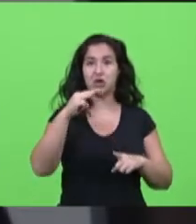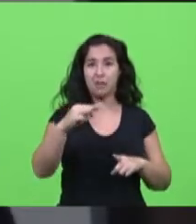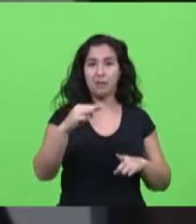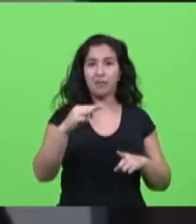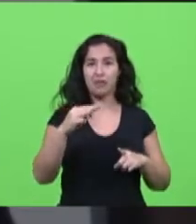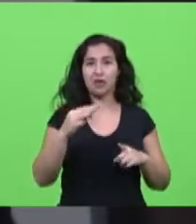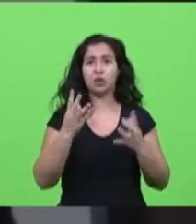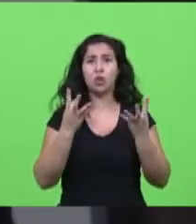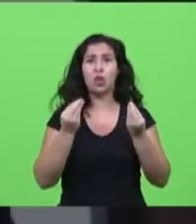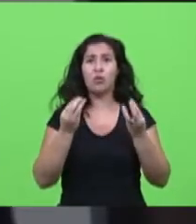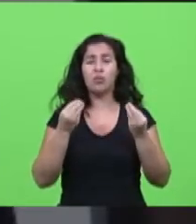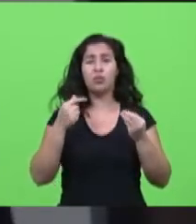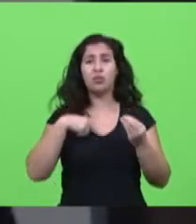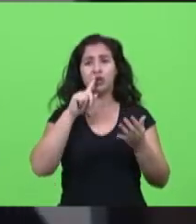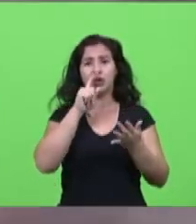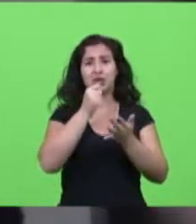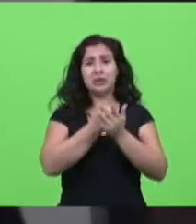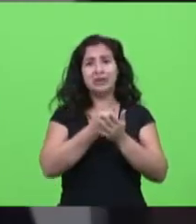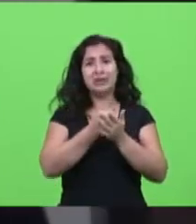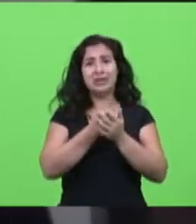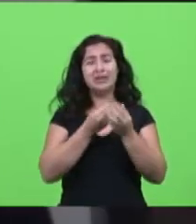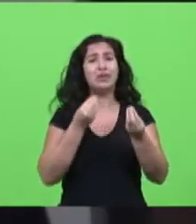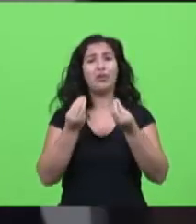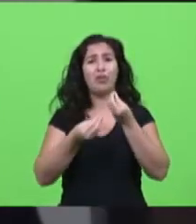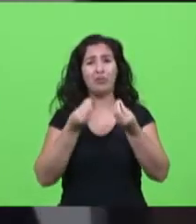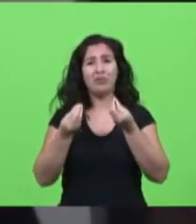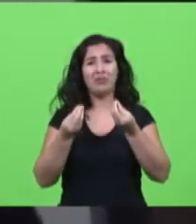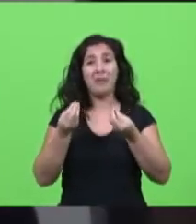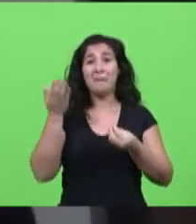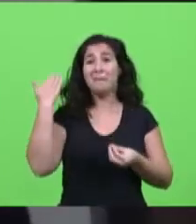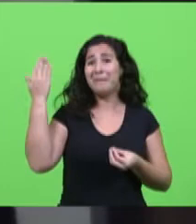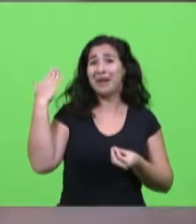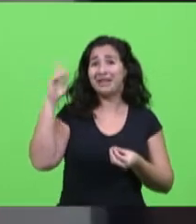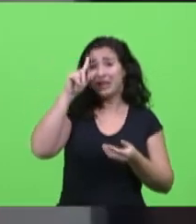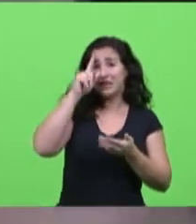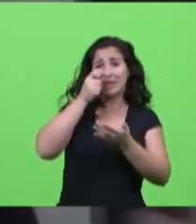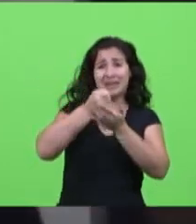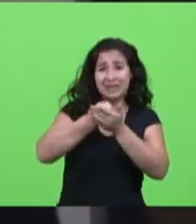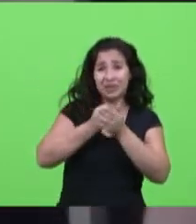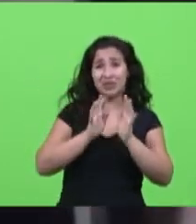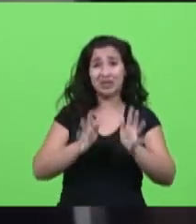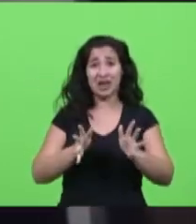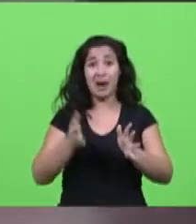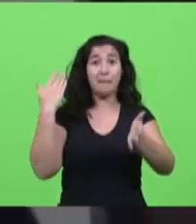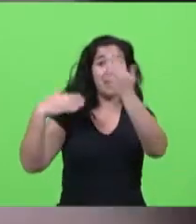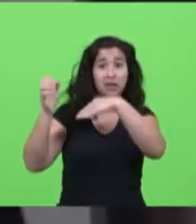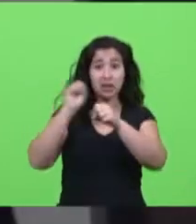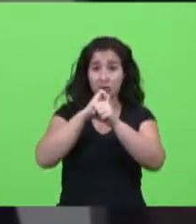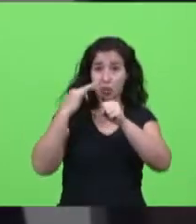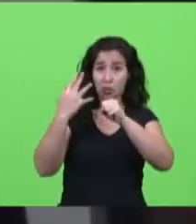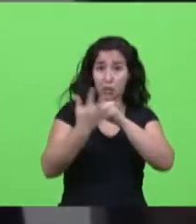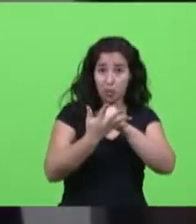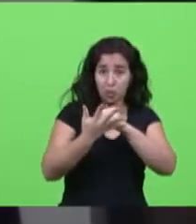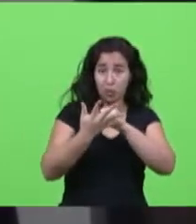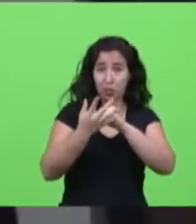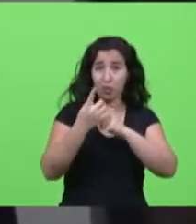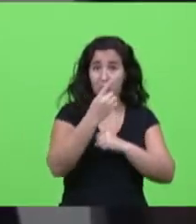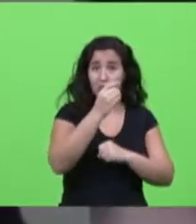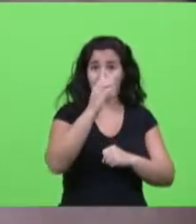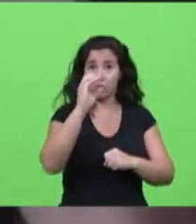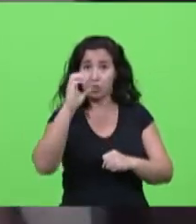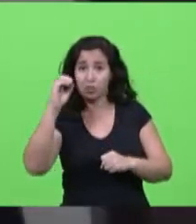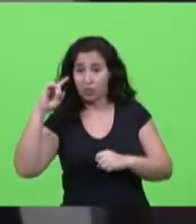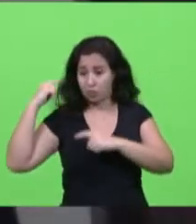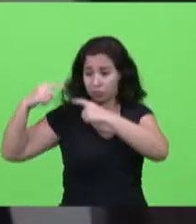soluções que nós estamos buscando são soluções do passado. Nós não tivemos uma pandemia desse nível nos últimos 100 anos.